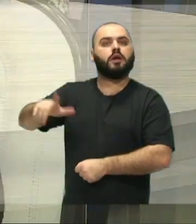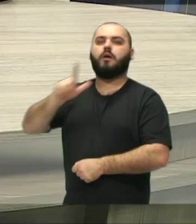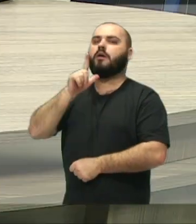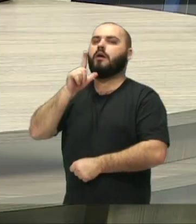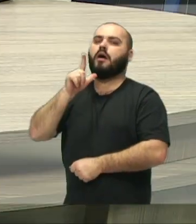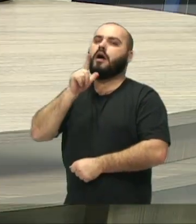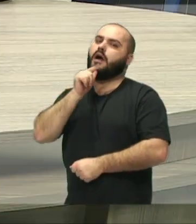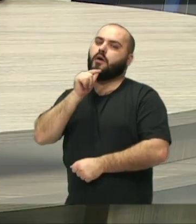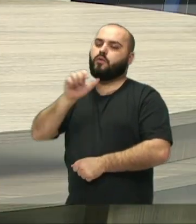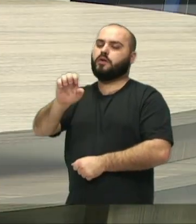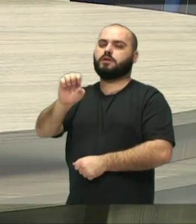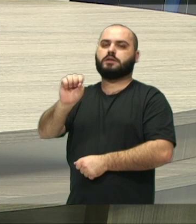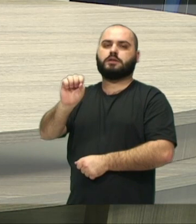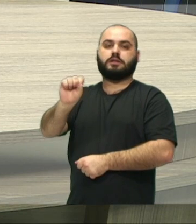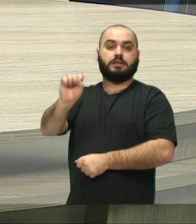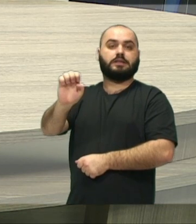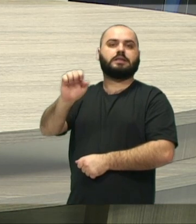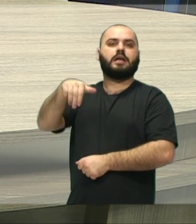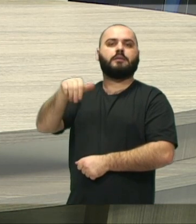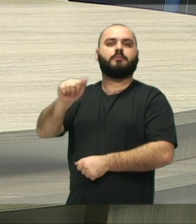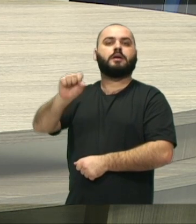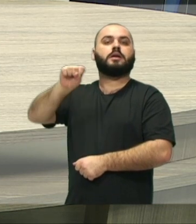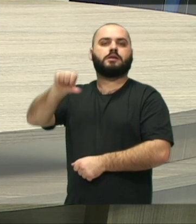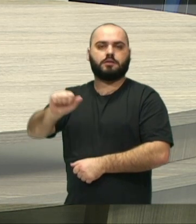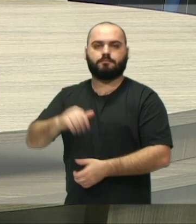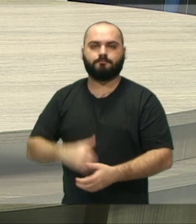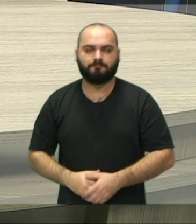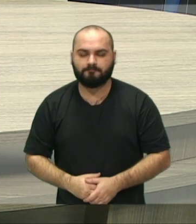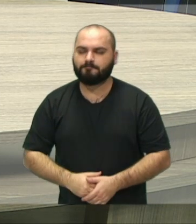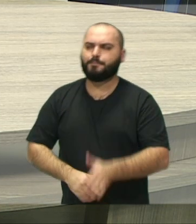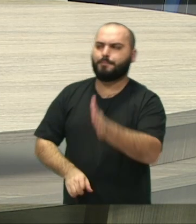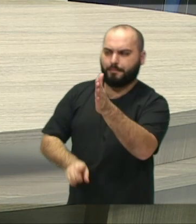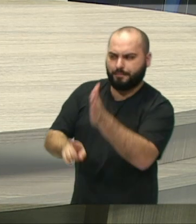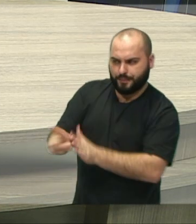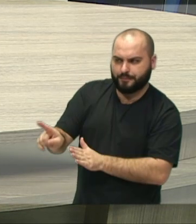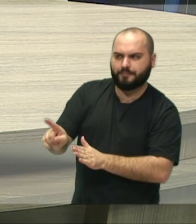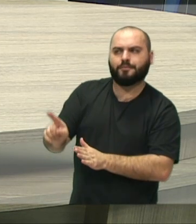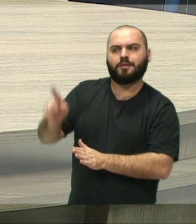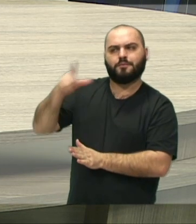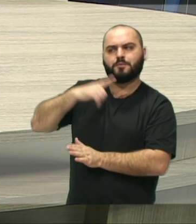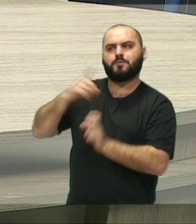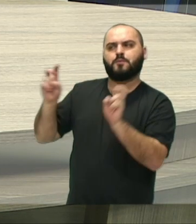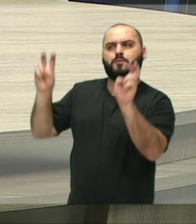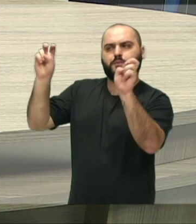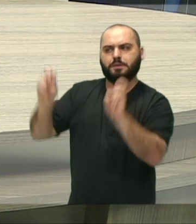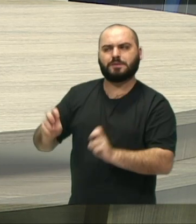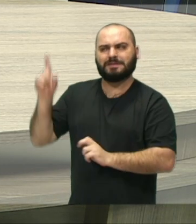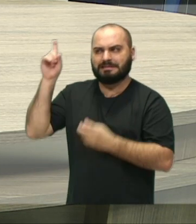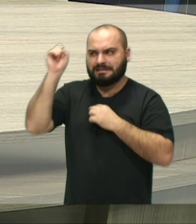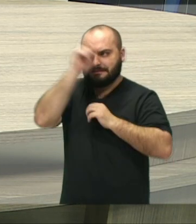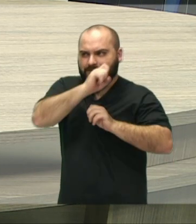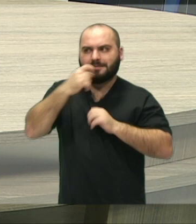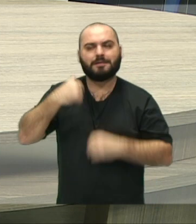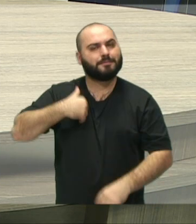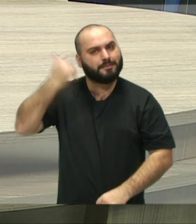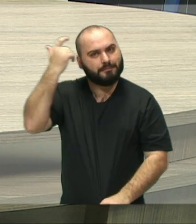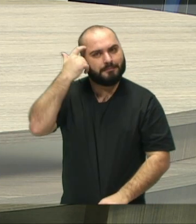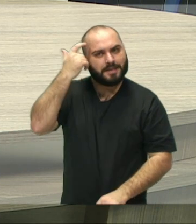Rafael, agora nós vamos entrar num tema, digamos assim, um tanto quanto espinhoso, principalmente se pensarmos